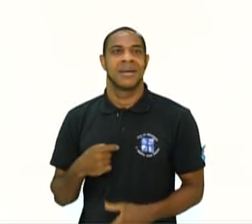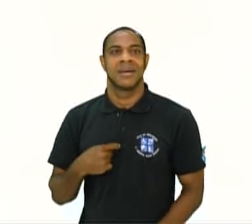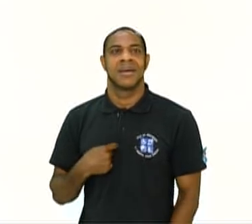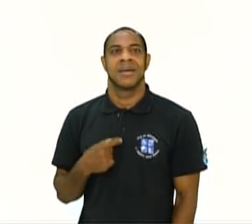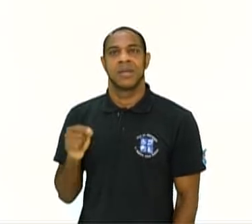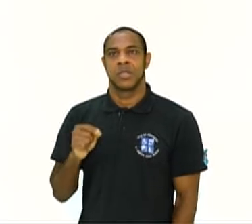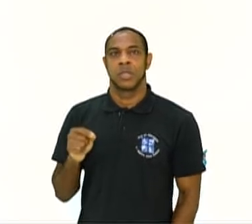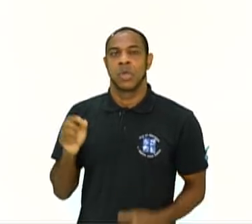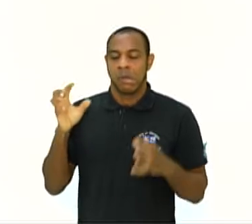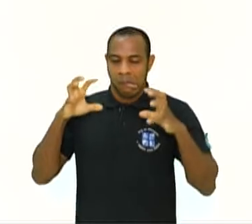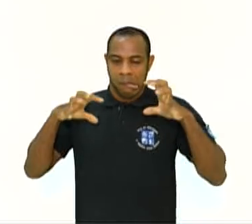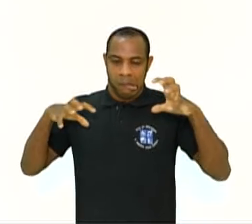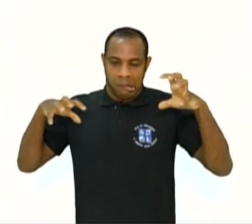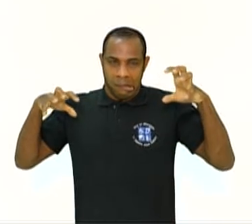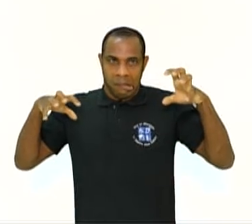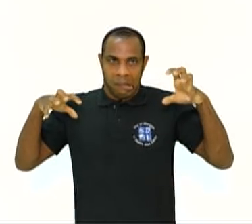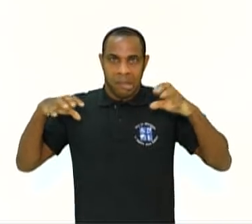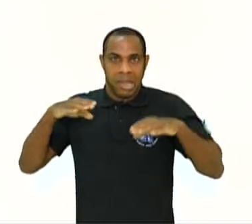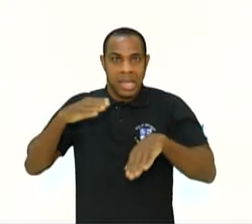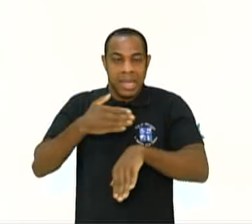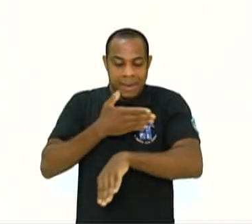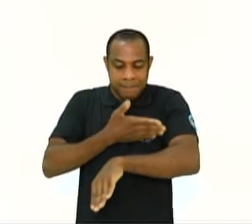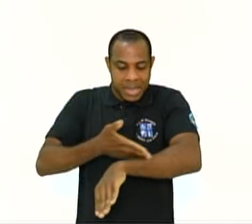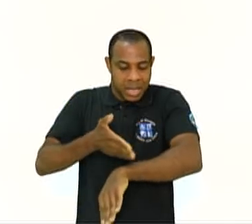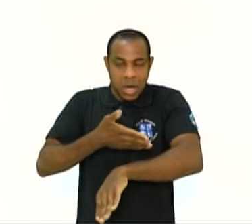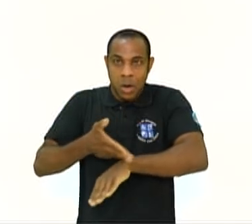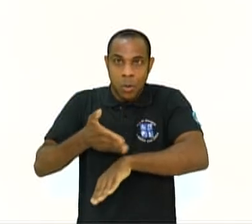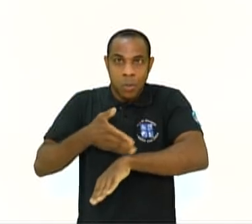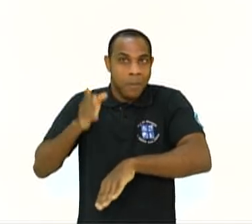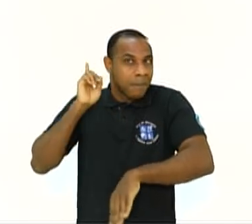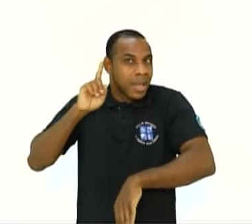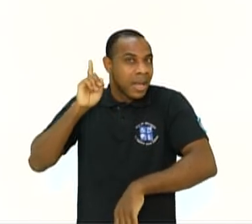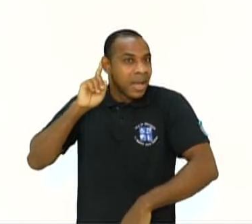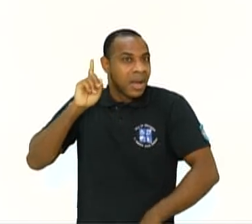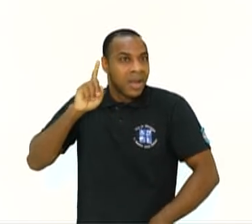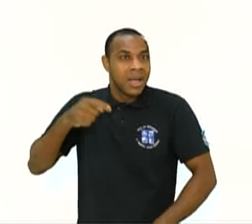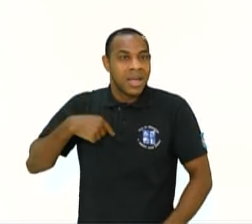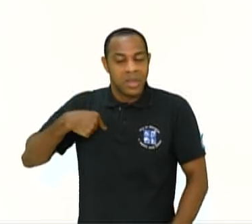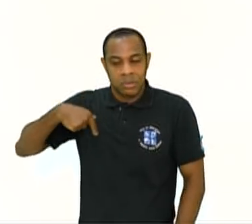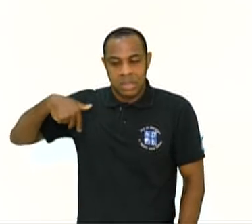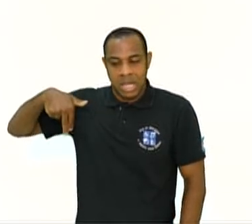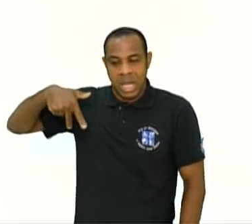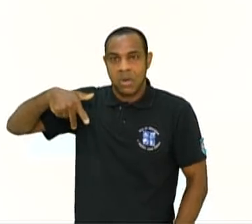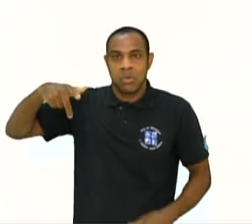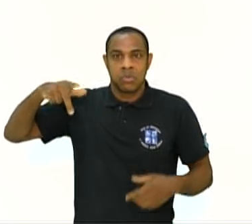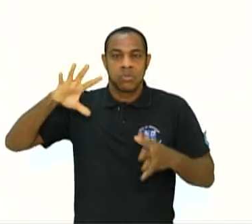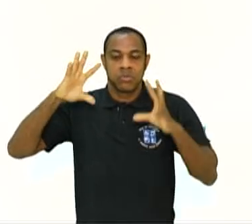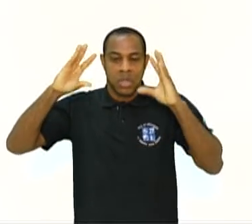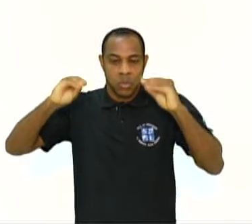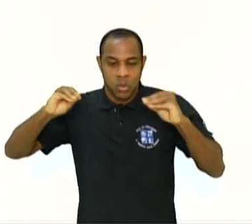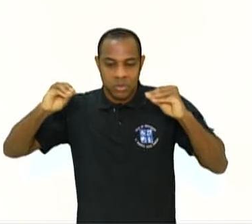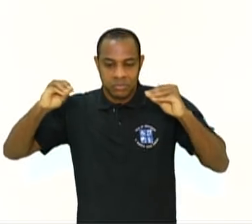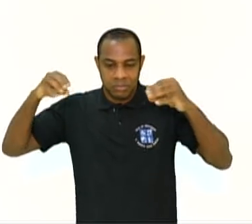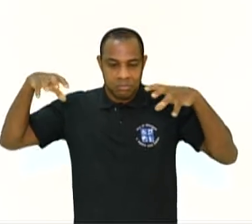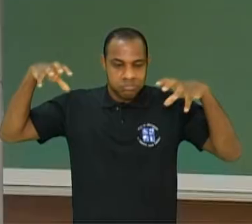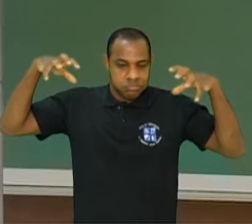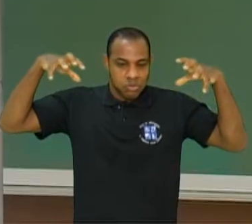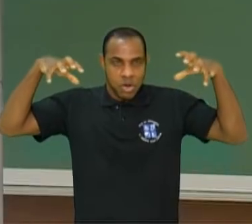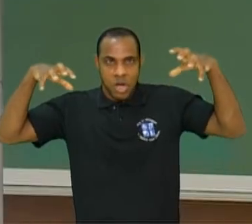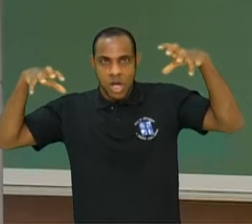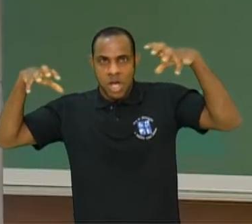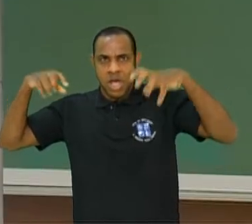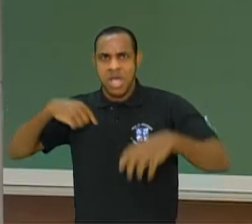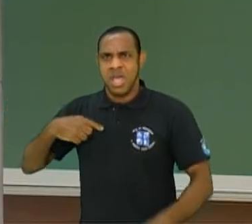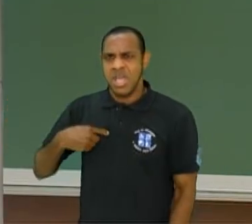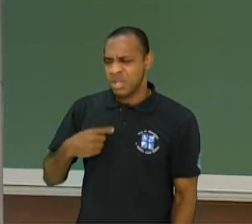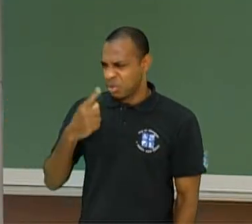sou assustador e branco. E eu saio à noite. Quem sou eu? Eu sou uma